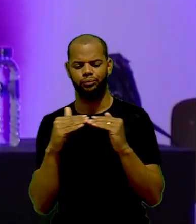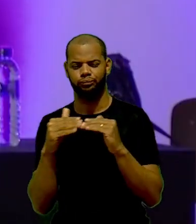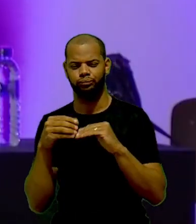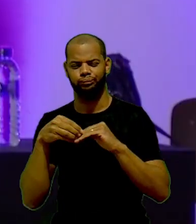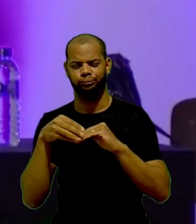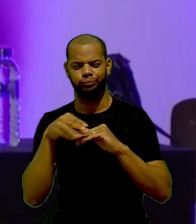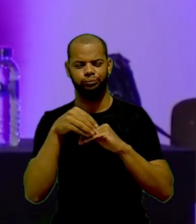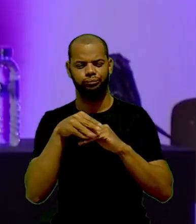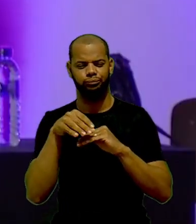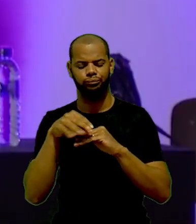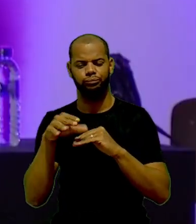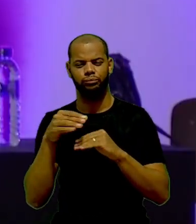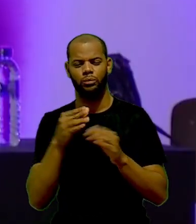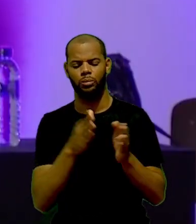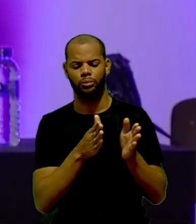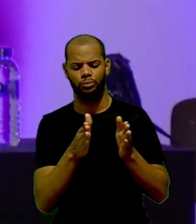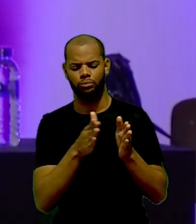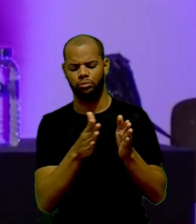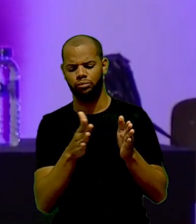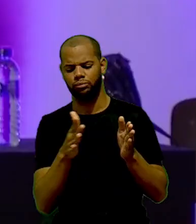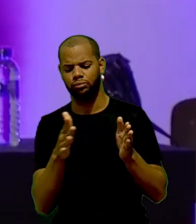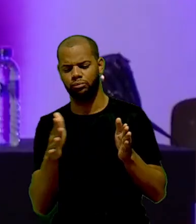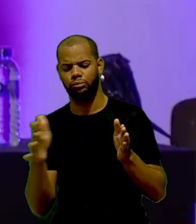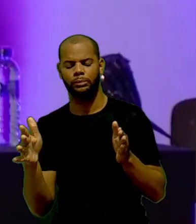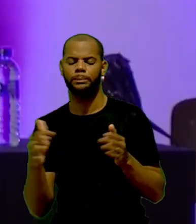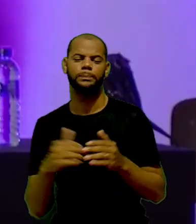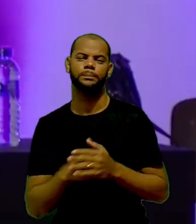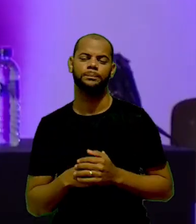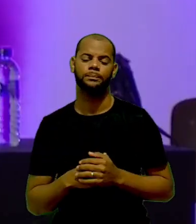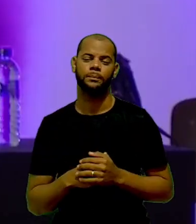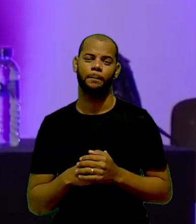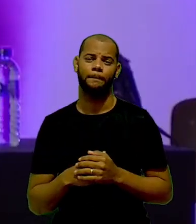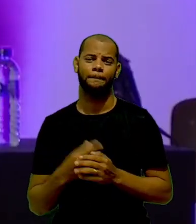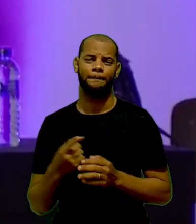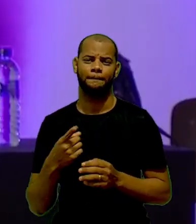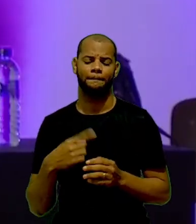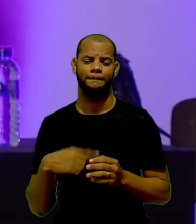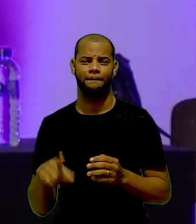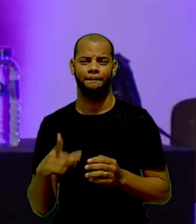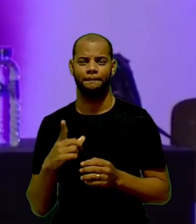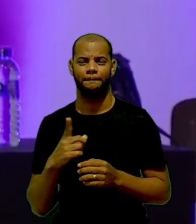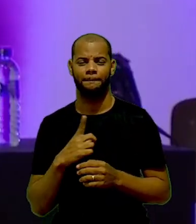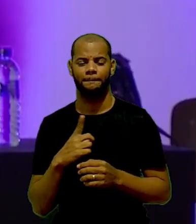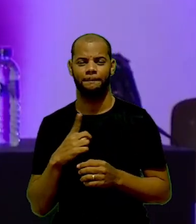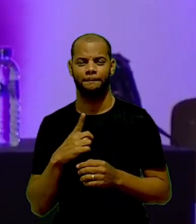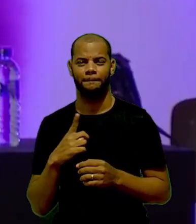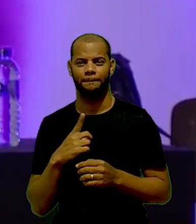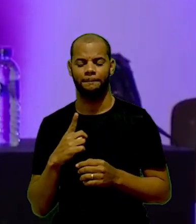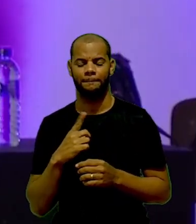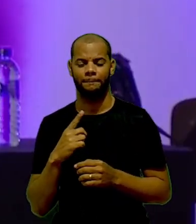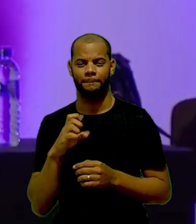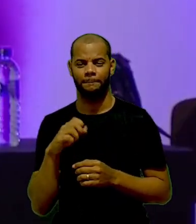ao longo do tempo e nem no espaço. Então, nós temos para a energia solar